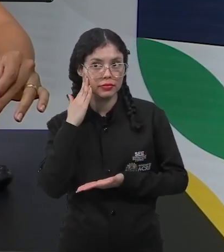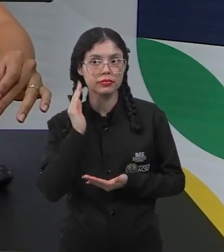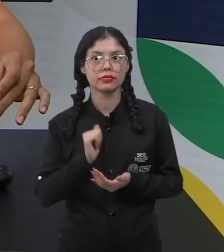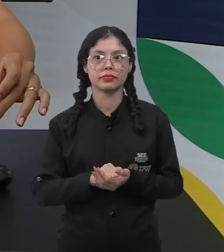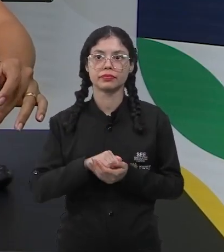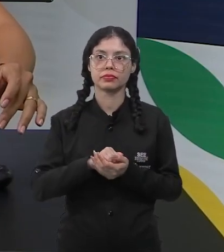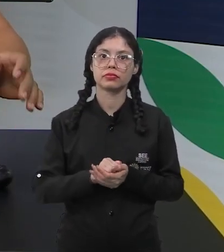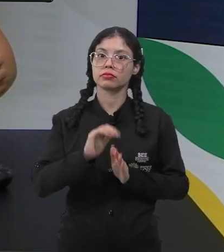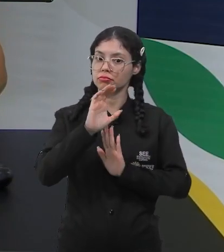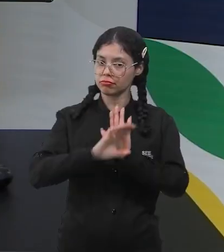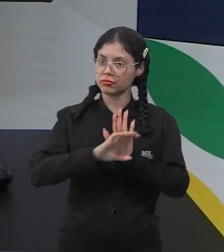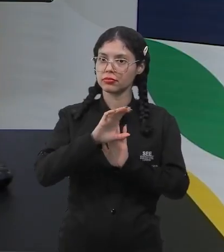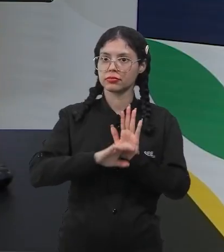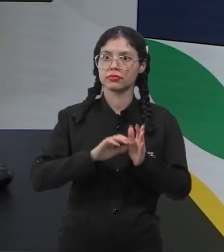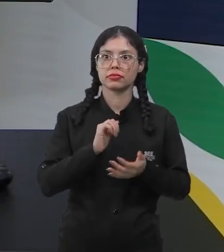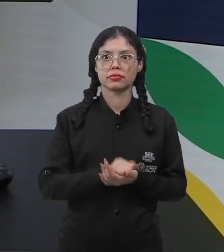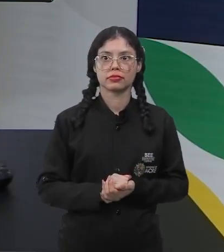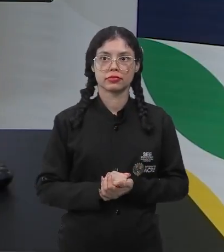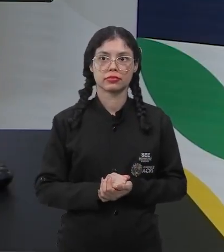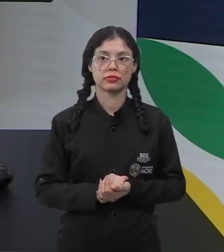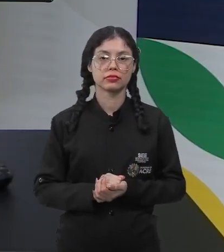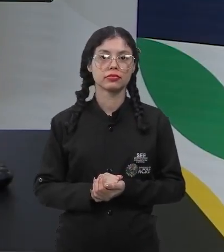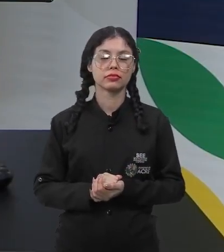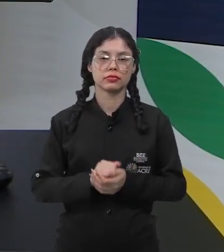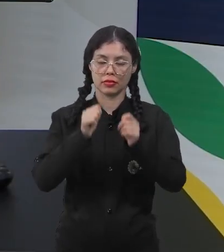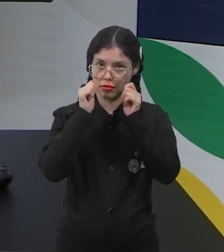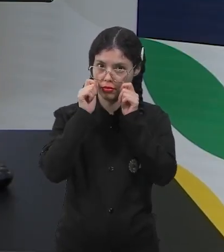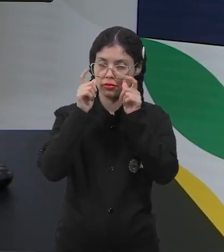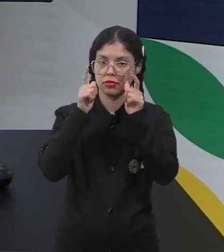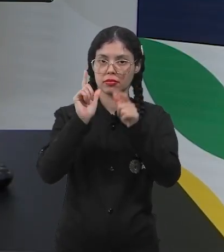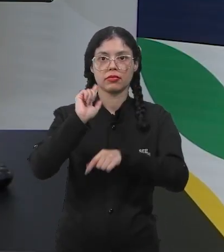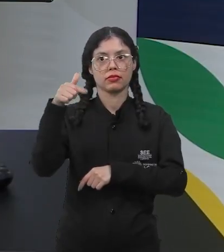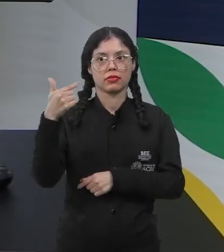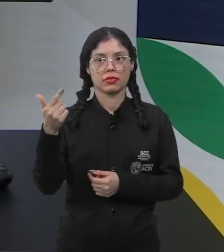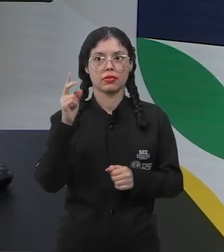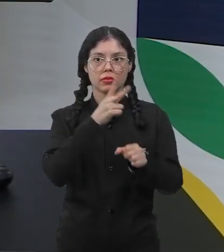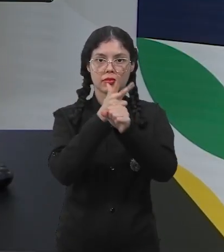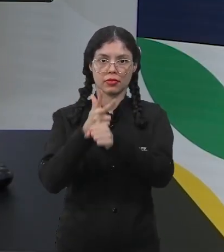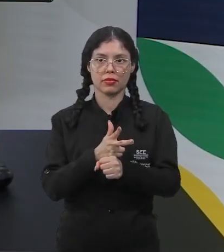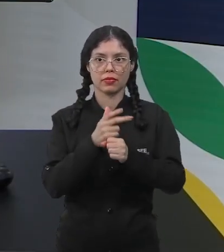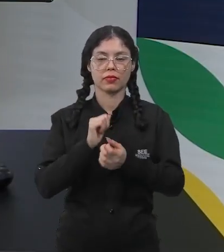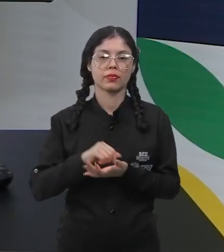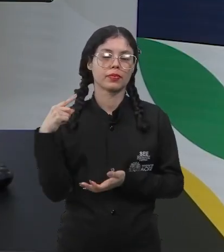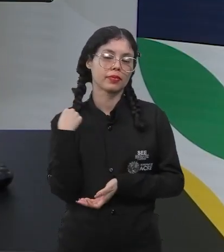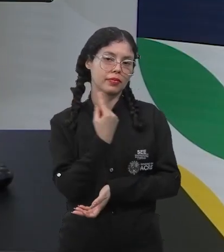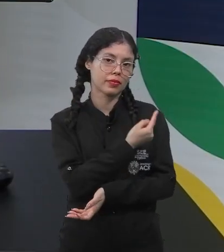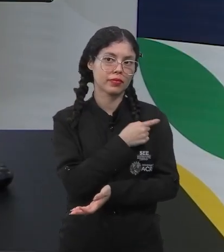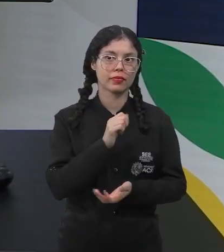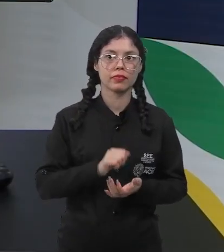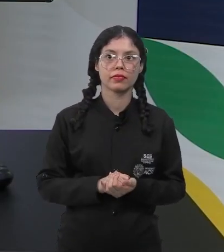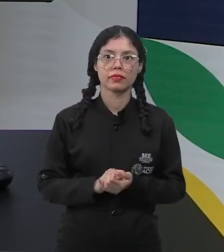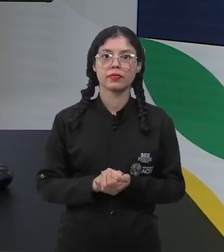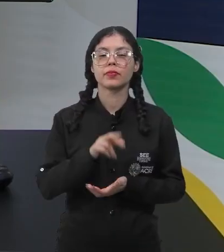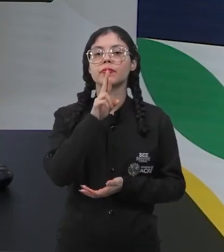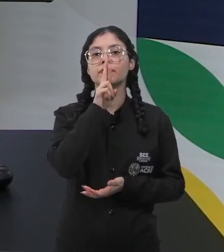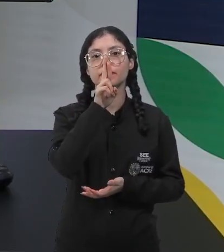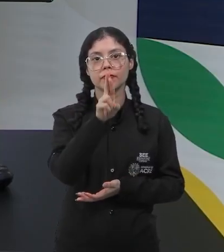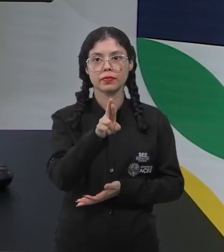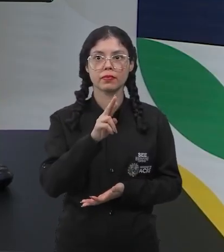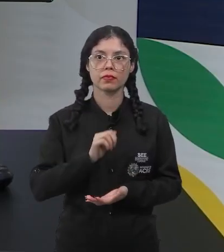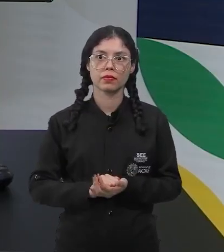o conteúdo, tá? E se liga nos próximos vídeos, onde nós vamos